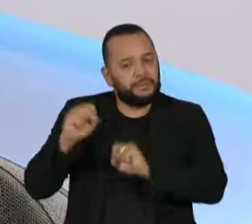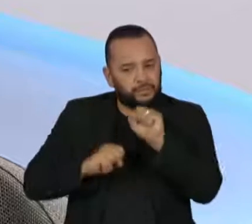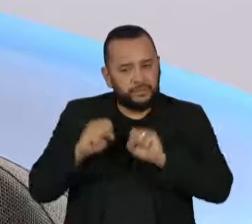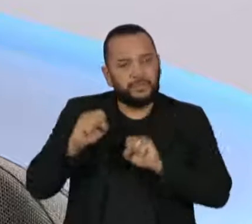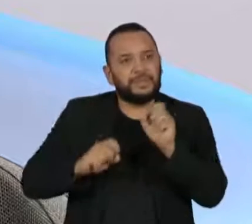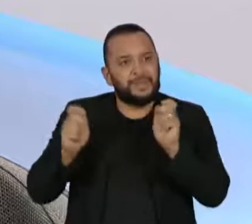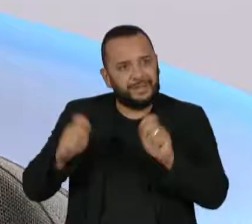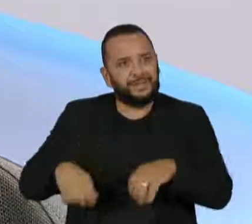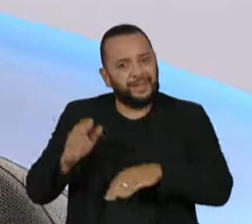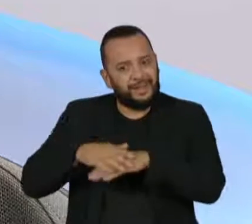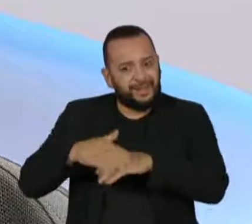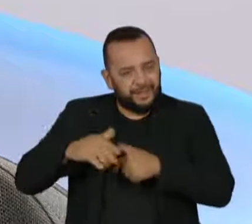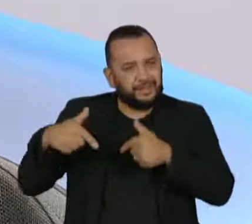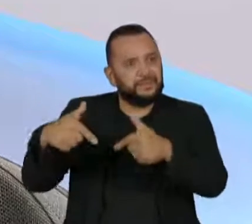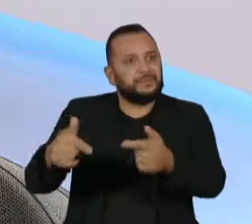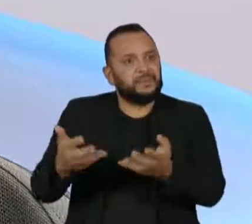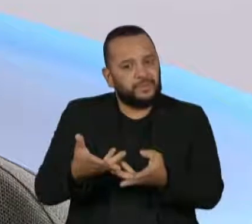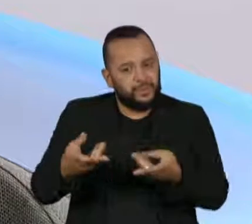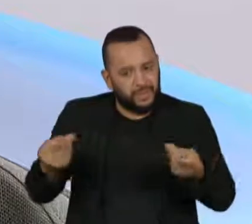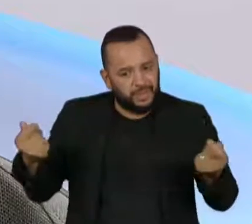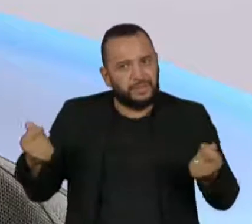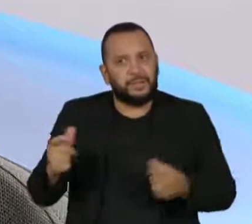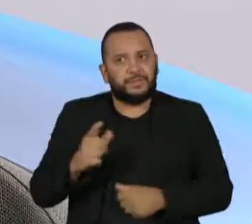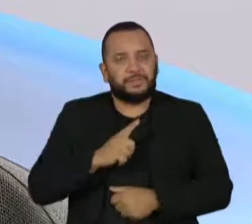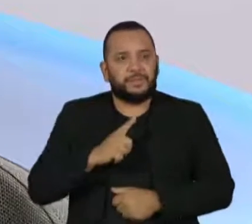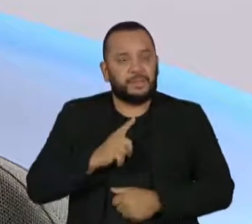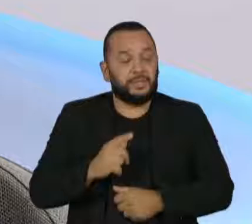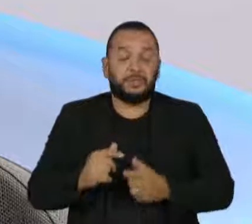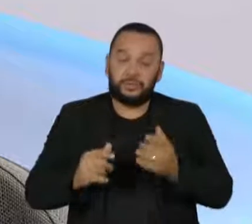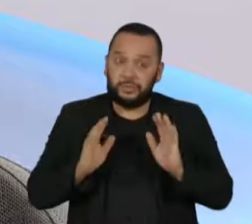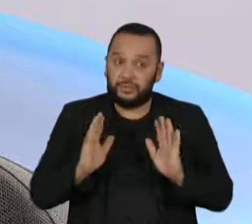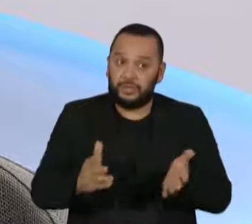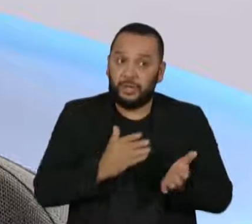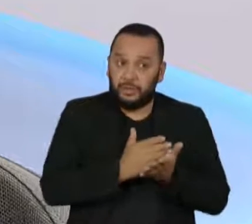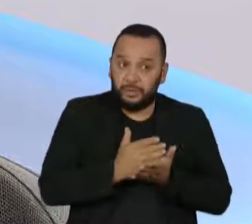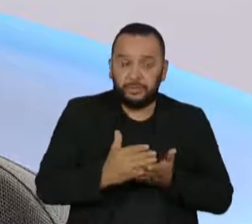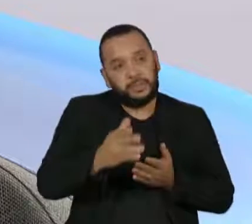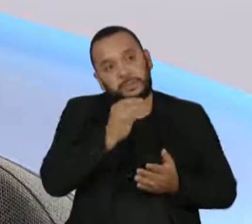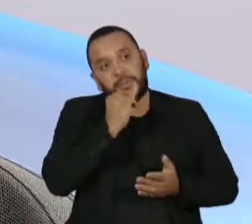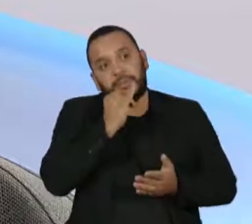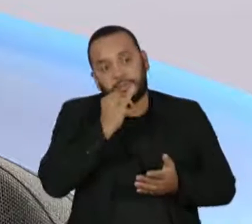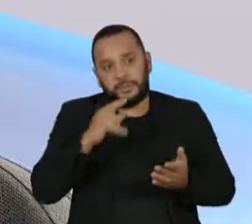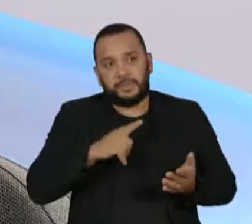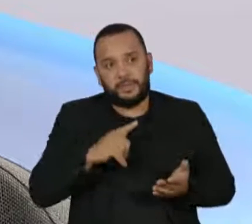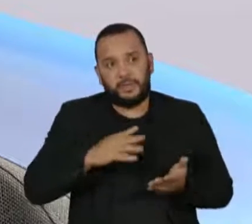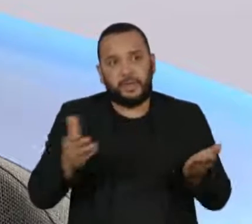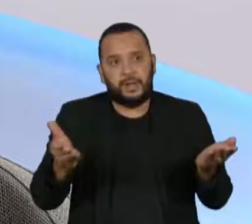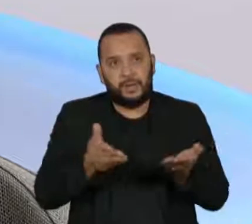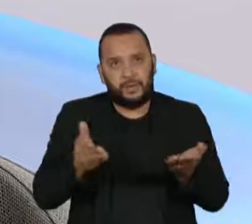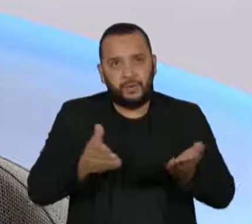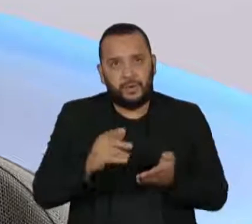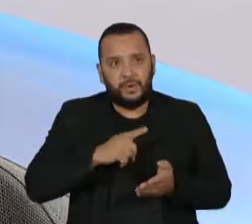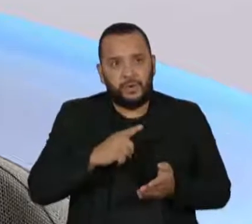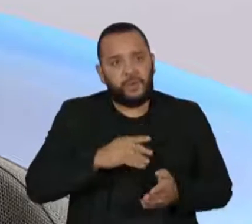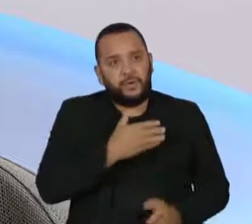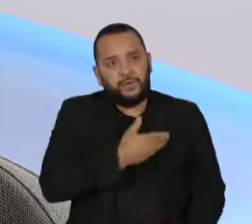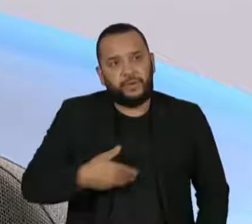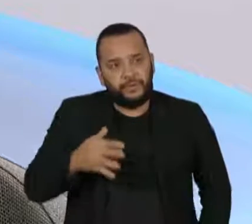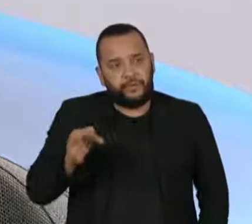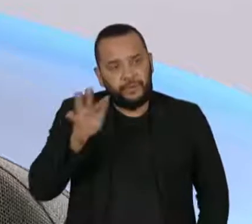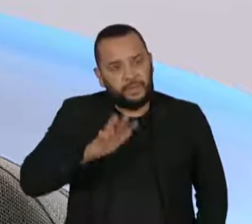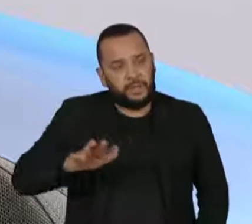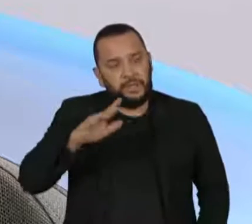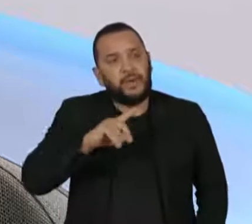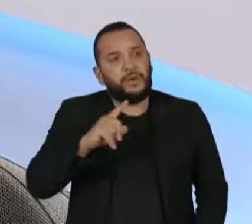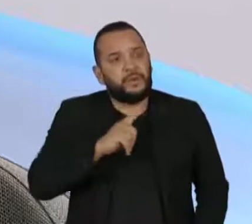de maneira muito eficiente. Alguma coisa já começou. Por exemplo, a gente tem agora uma linha de inovação do governo federal, juntamente